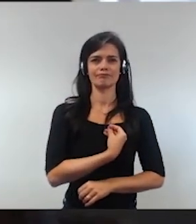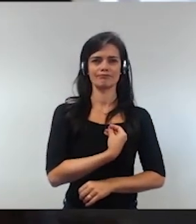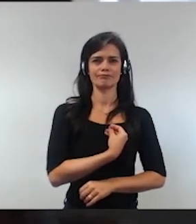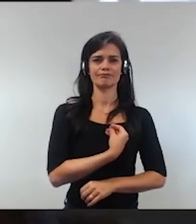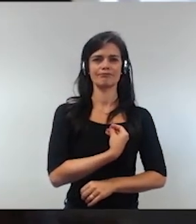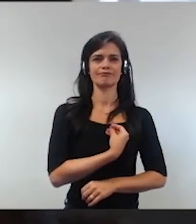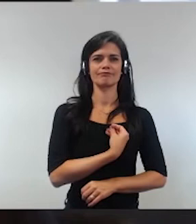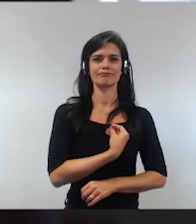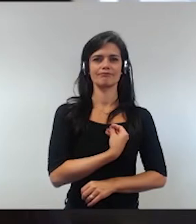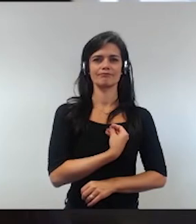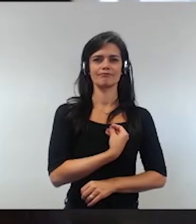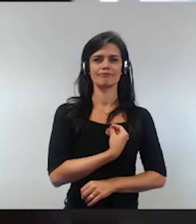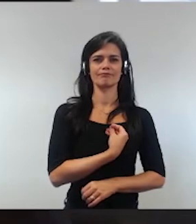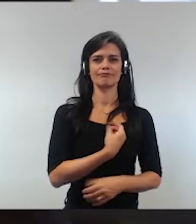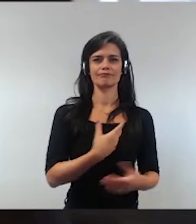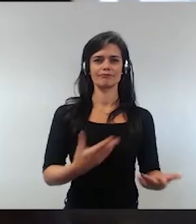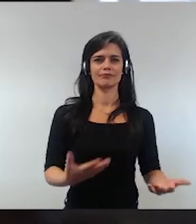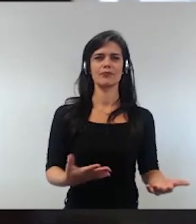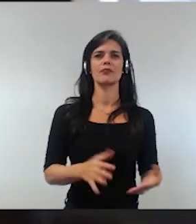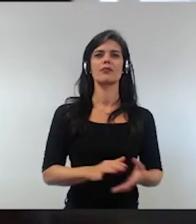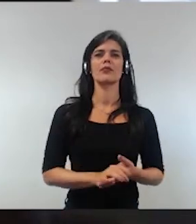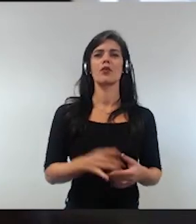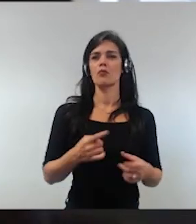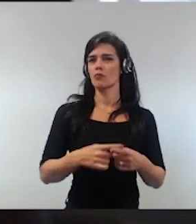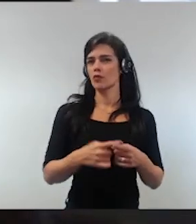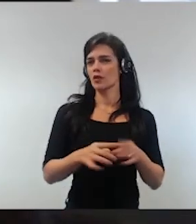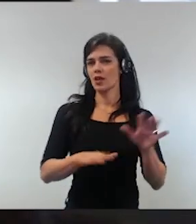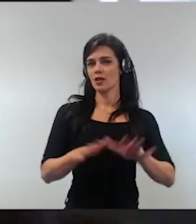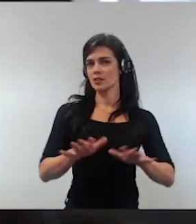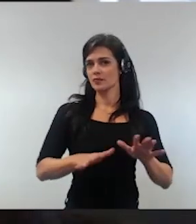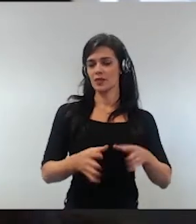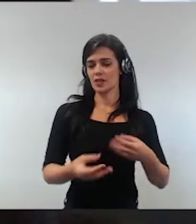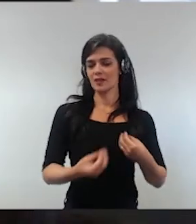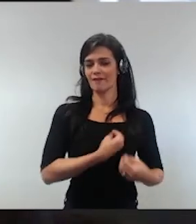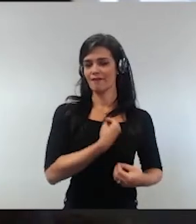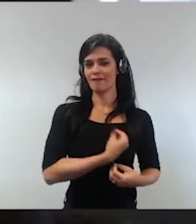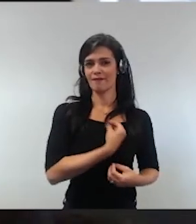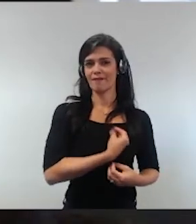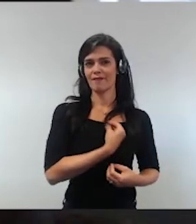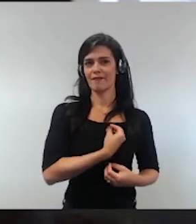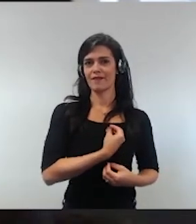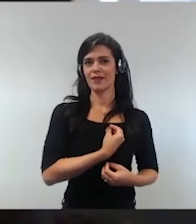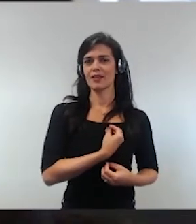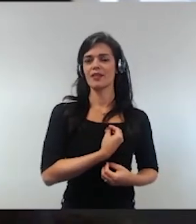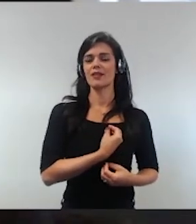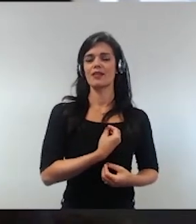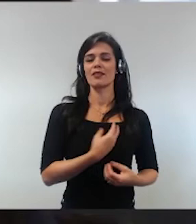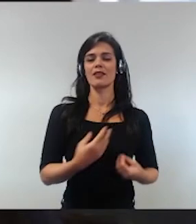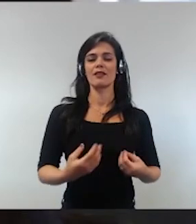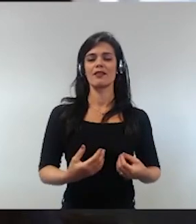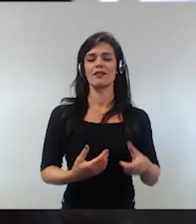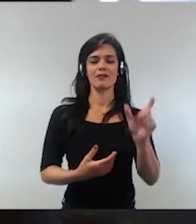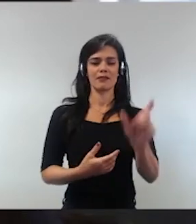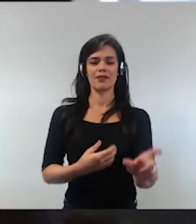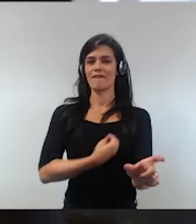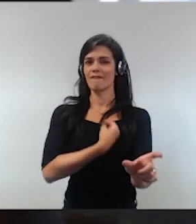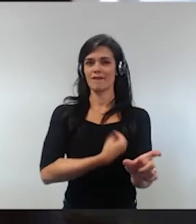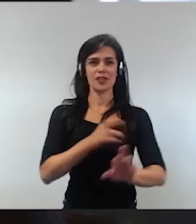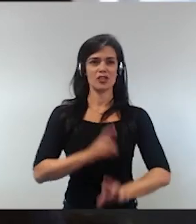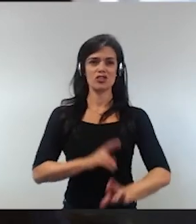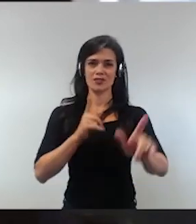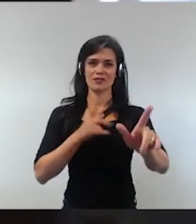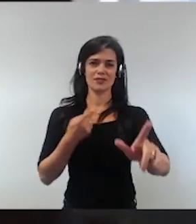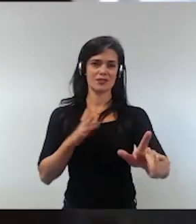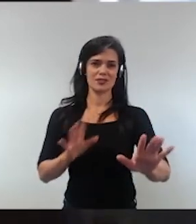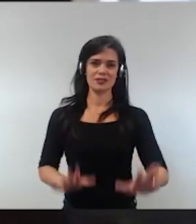não pode saber de outras formas porque é uma realidade muito distinta. E ao compreender e se colocar no lugar do outro, você vai